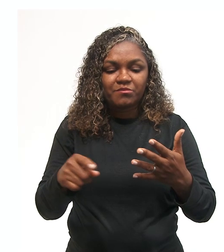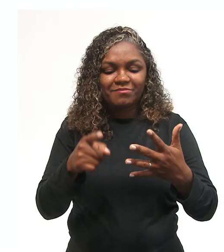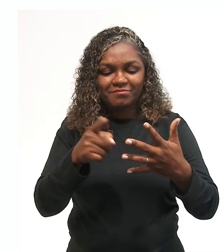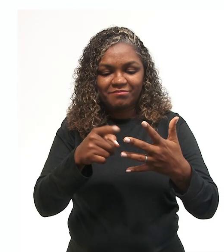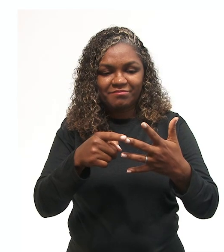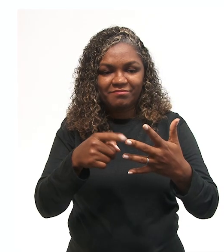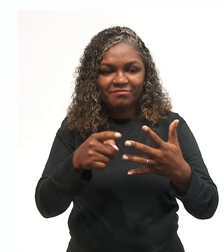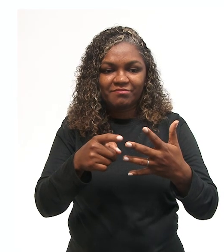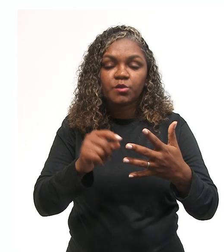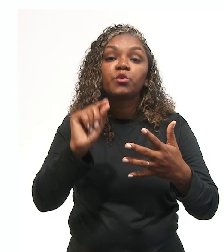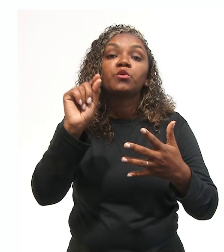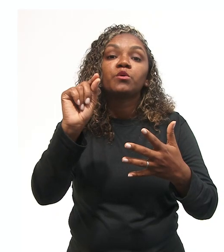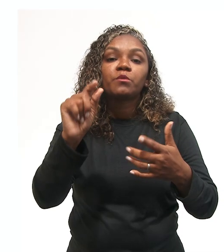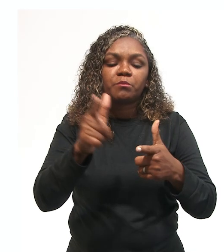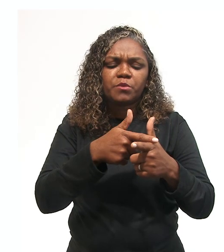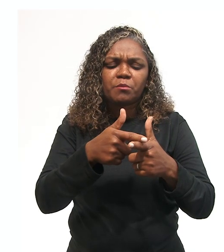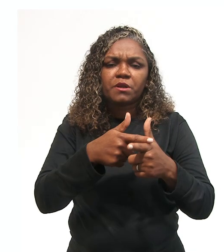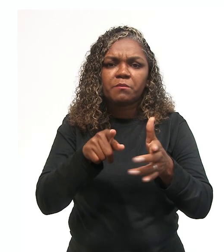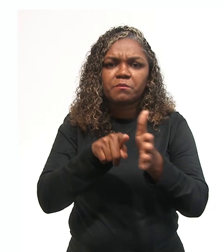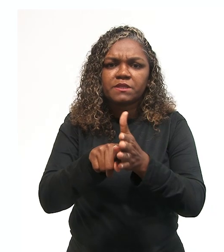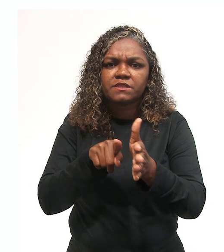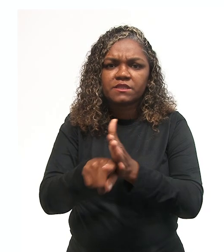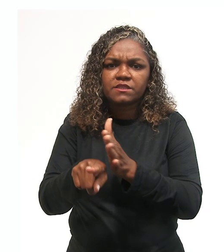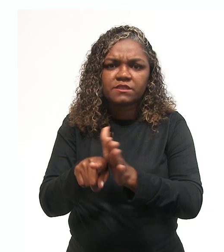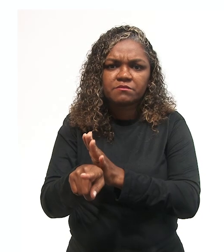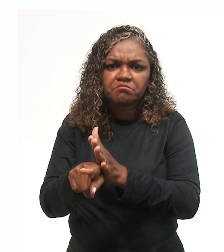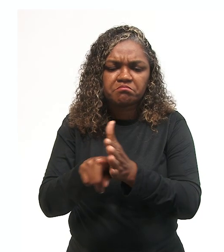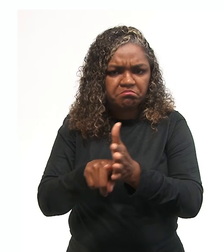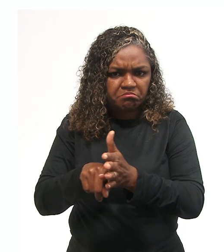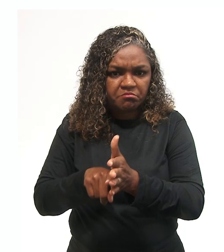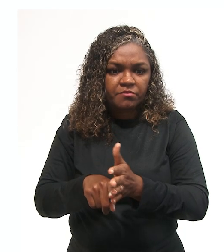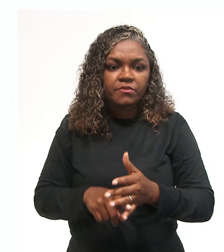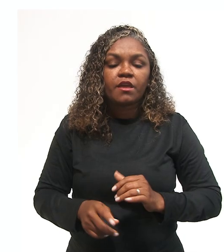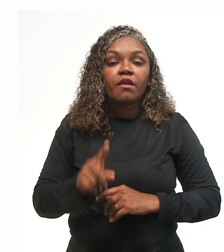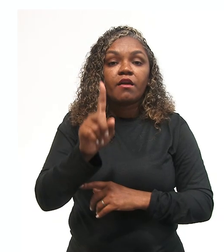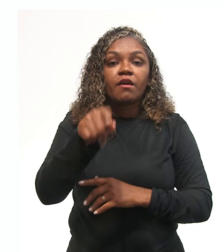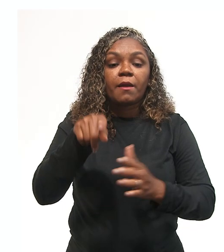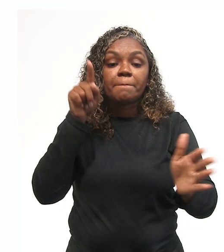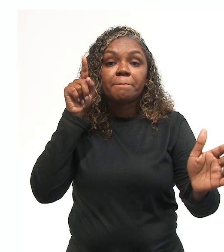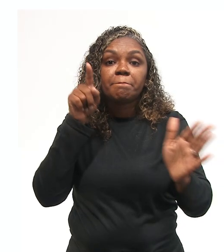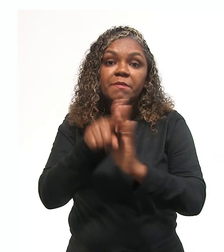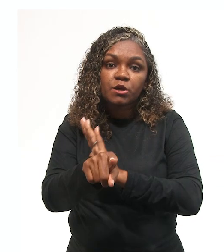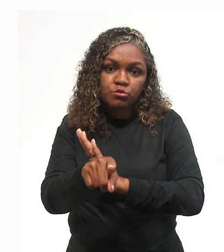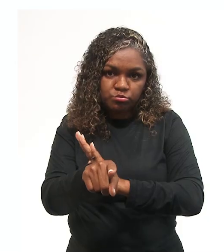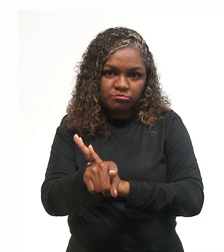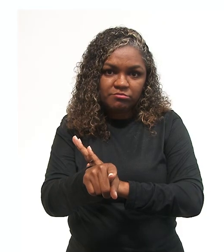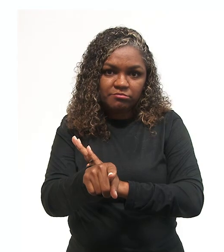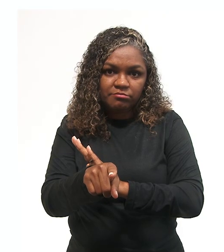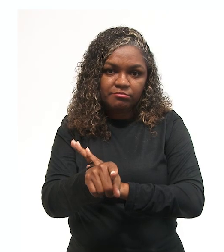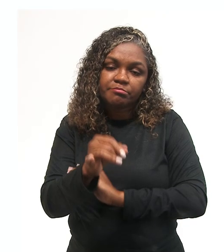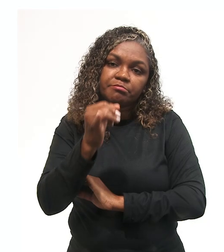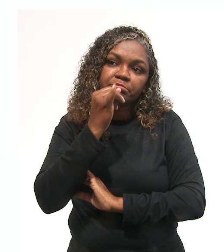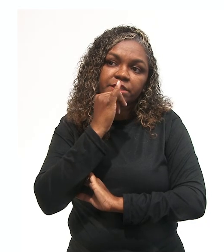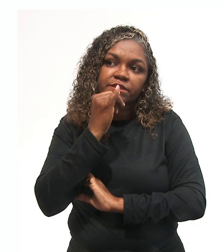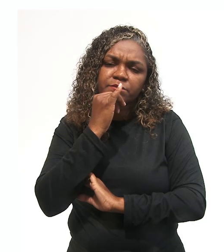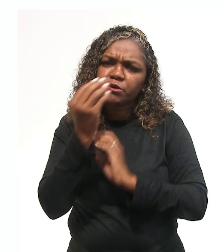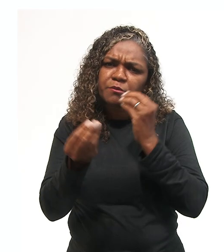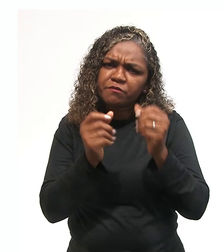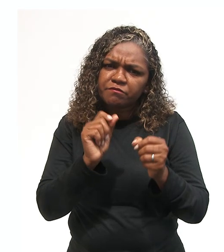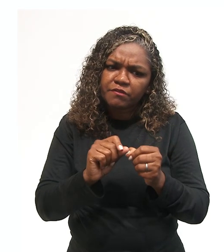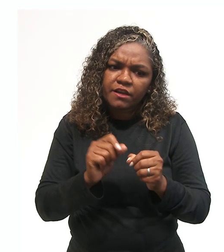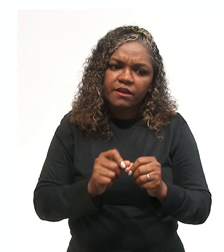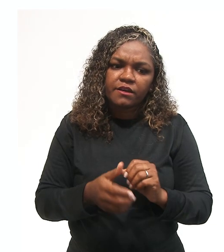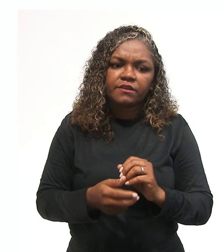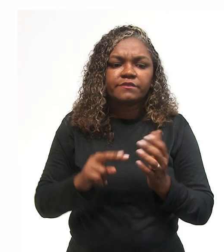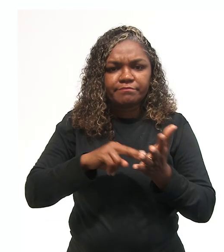traz. O que é o problema? É a pergunta que a pesquisa pretende responder, né? Como que a gente faz? A gente